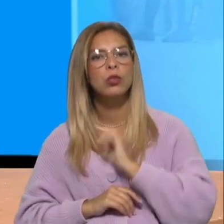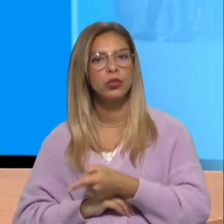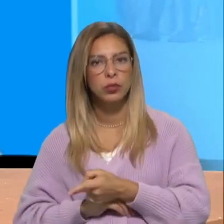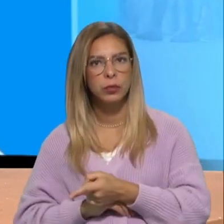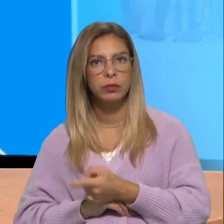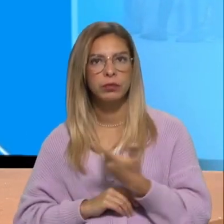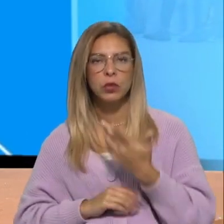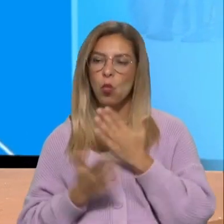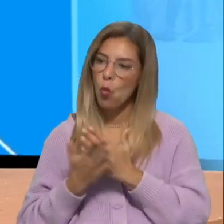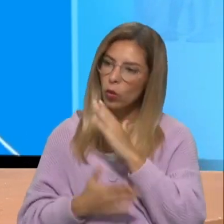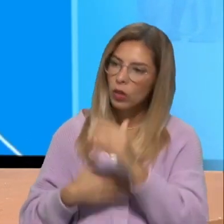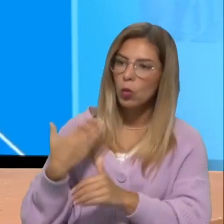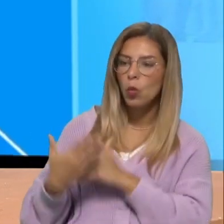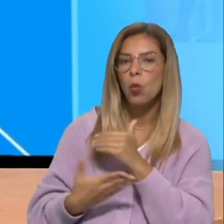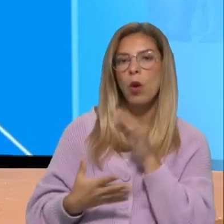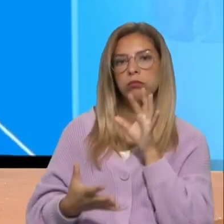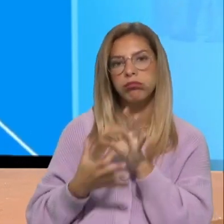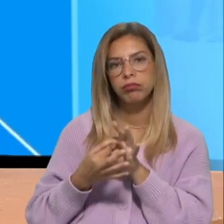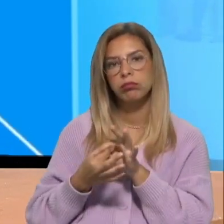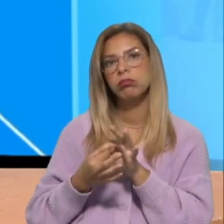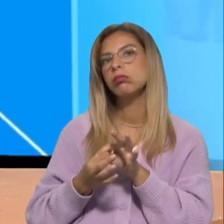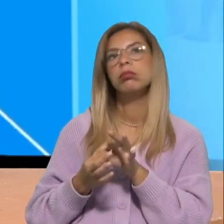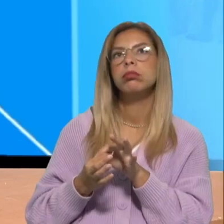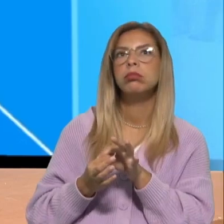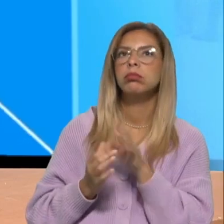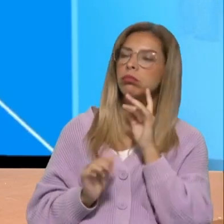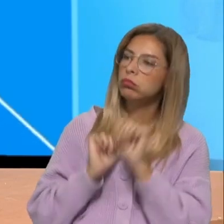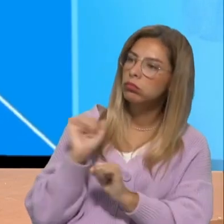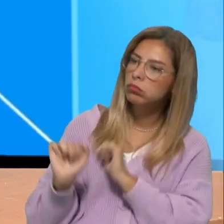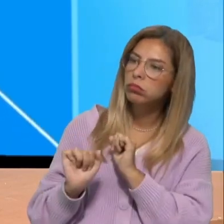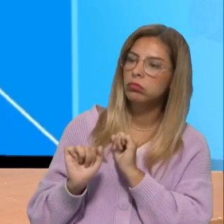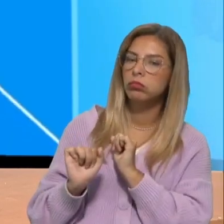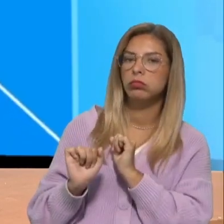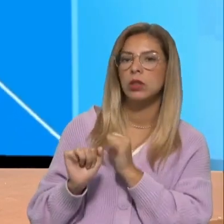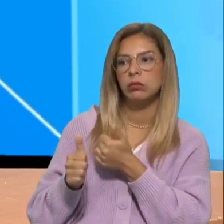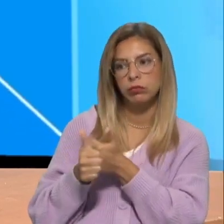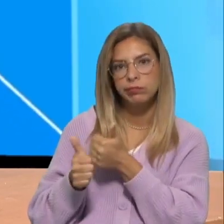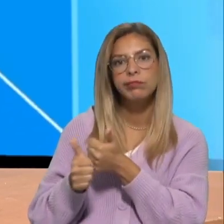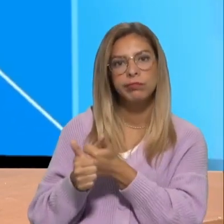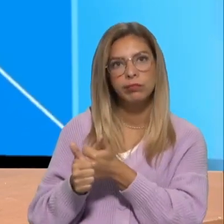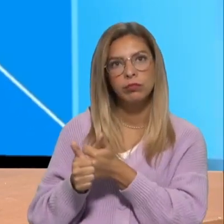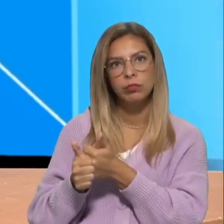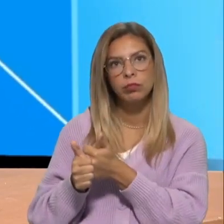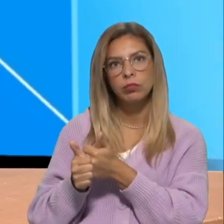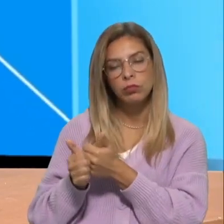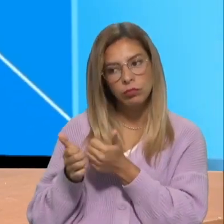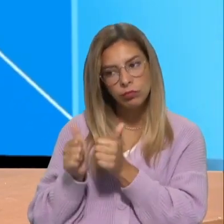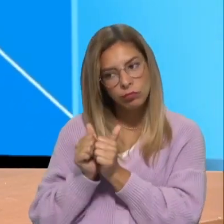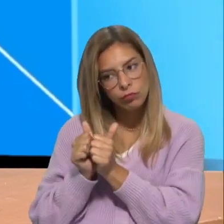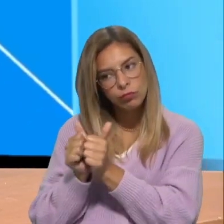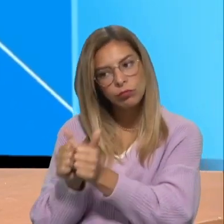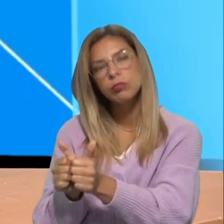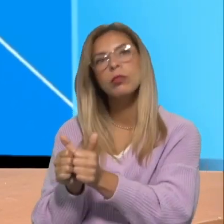é continuarmos a olhar para estas pessoas, persistir ao seu lado, não acima, não é? O Papa